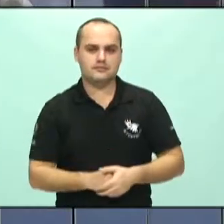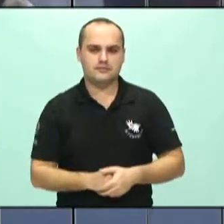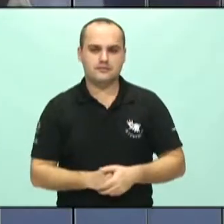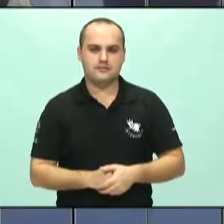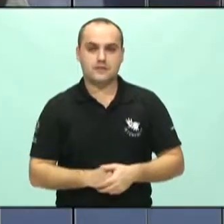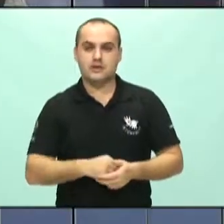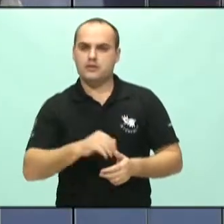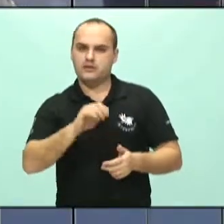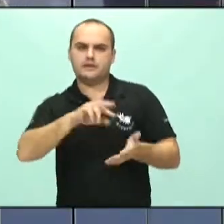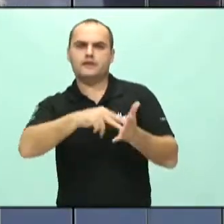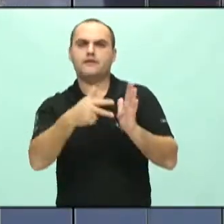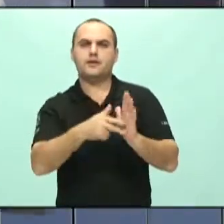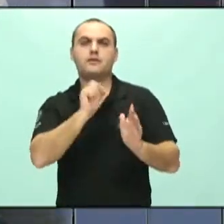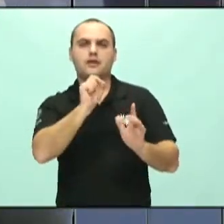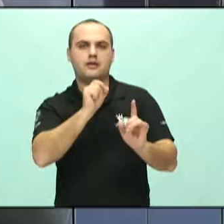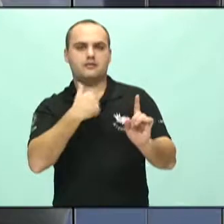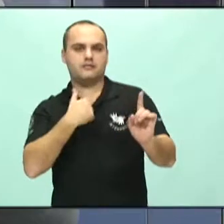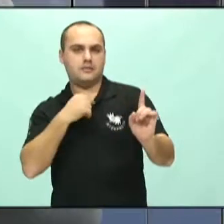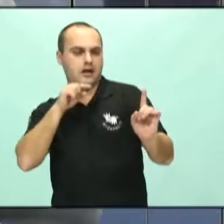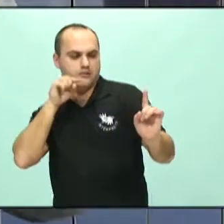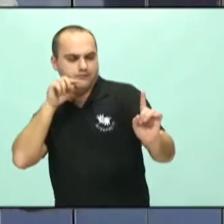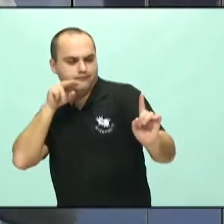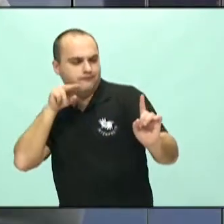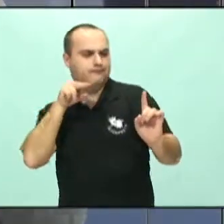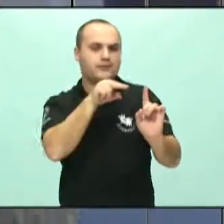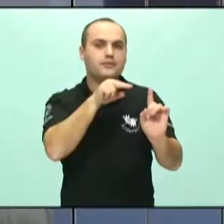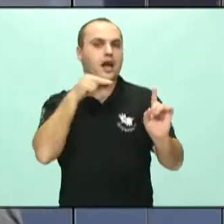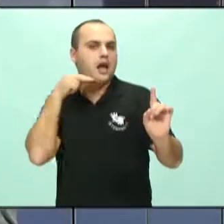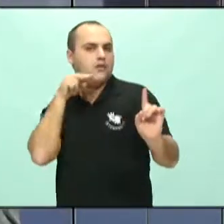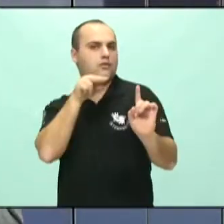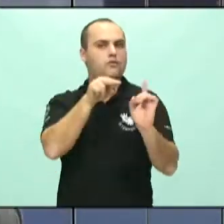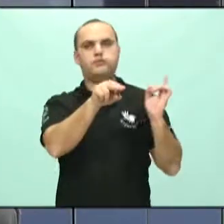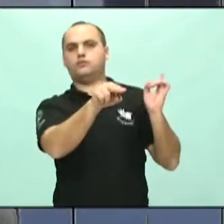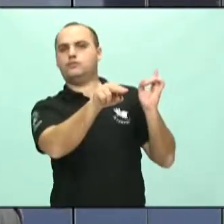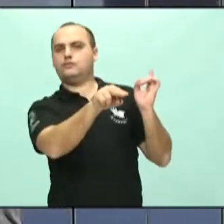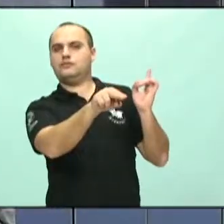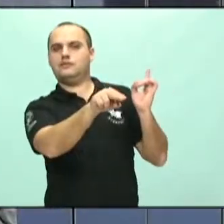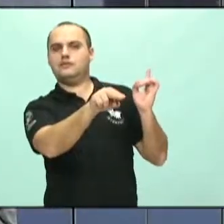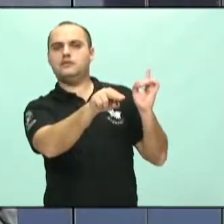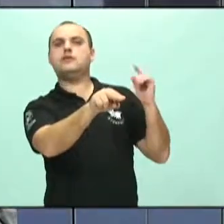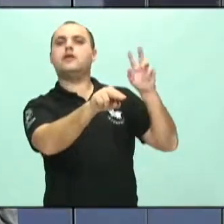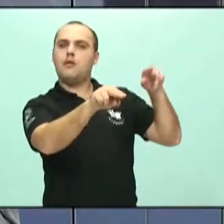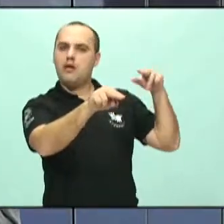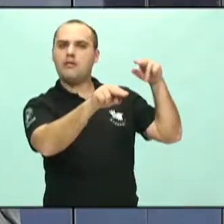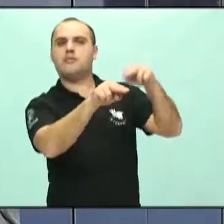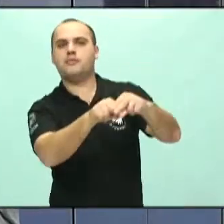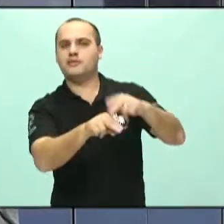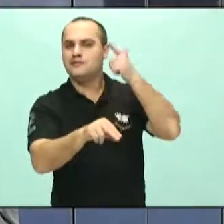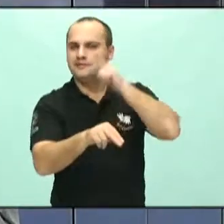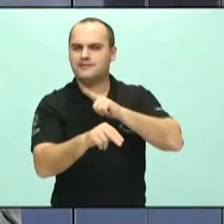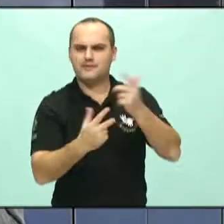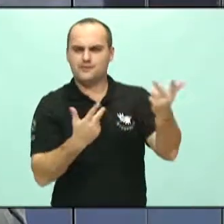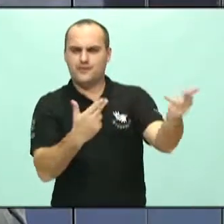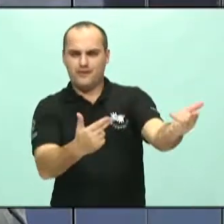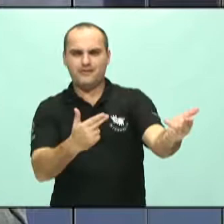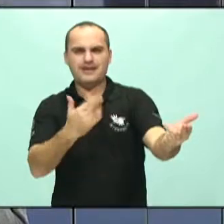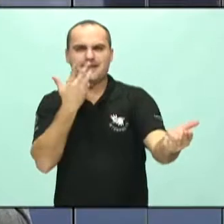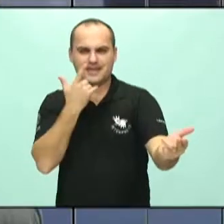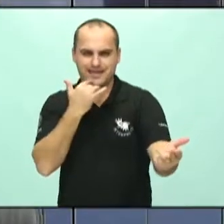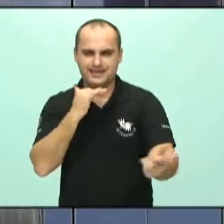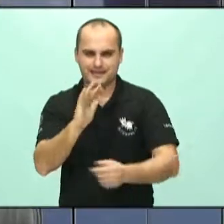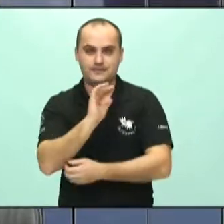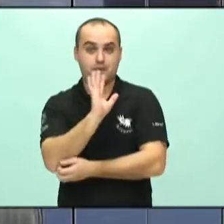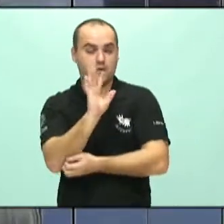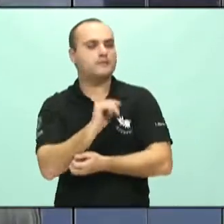uma esquiva e eu ataco de novo. Então, isso seria como se no desenvolvimento pessoal da criança,